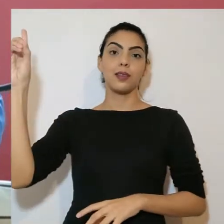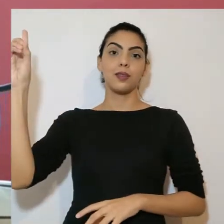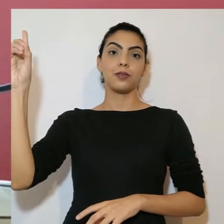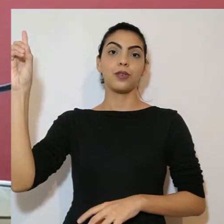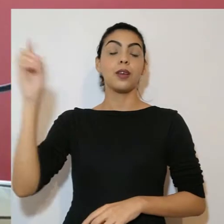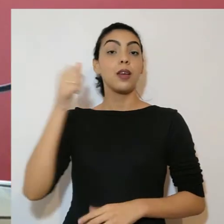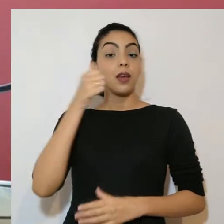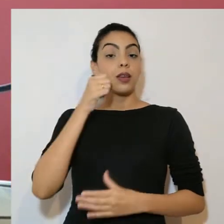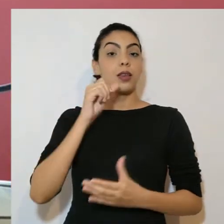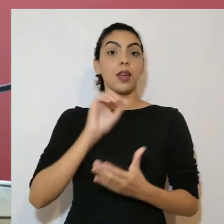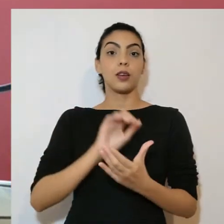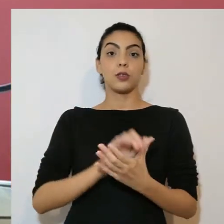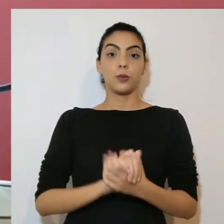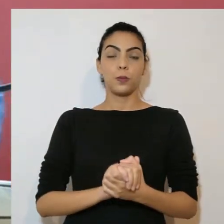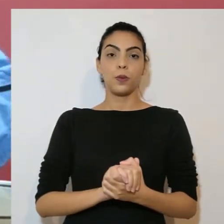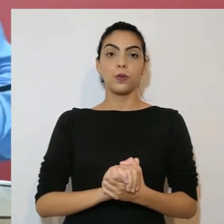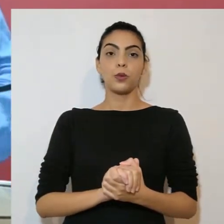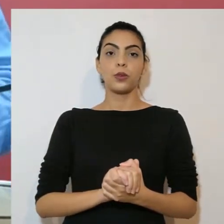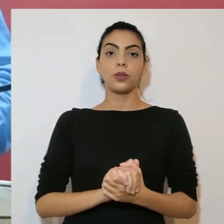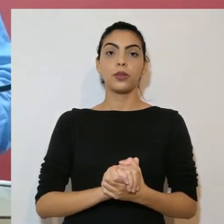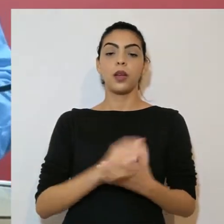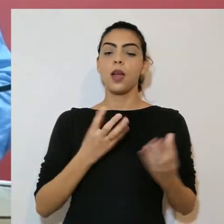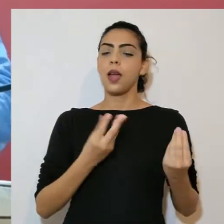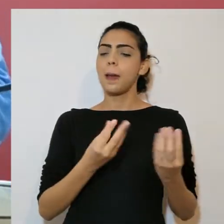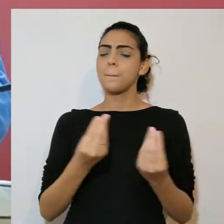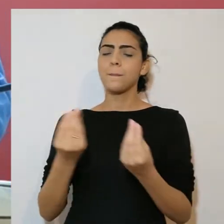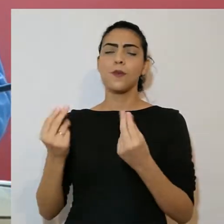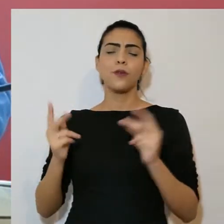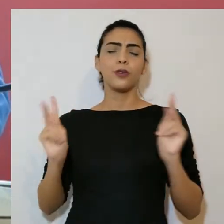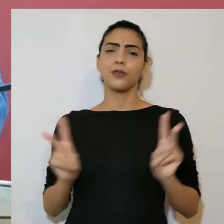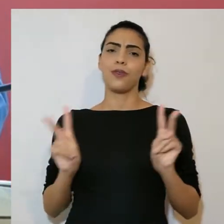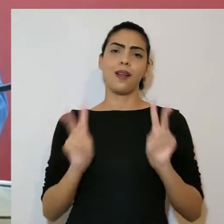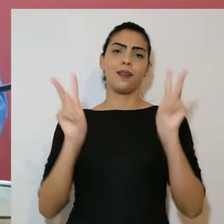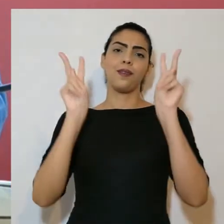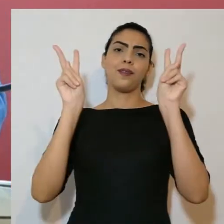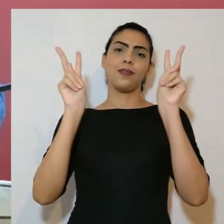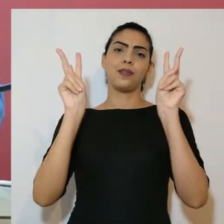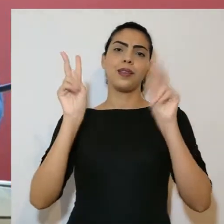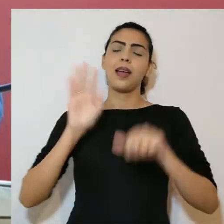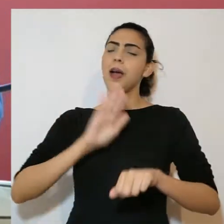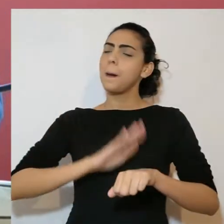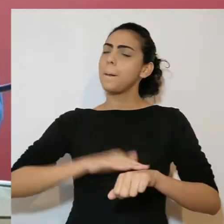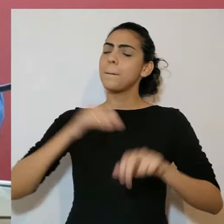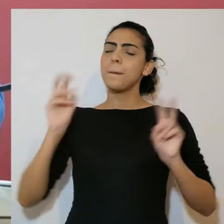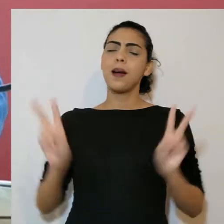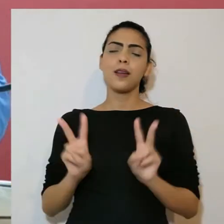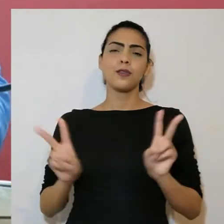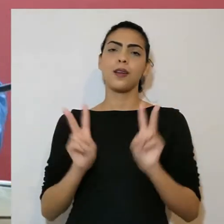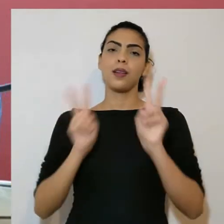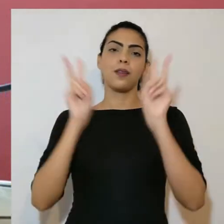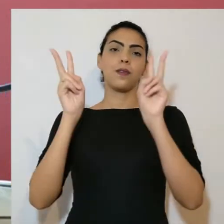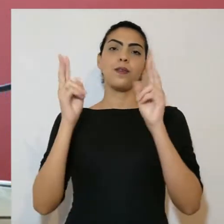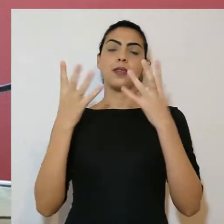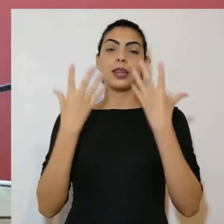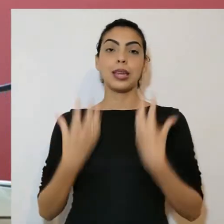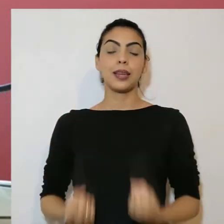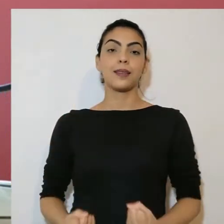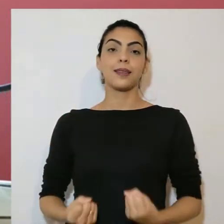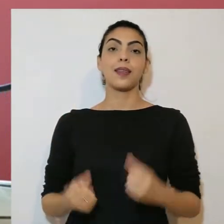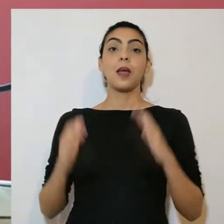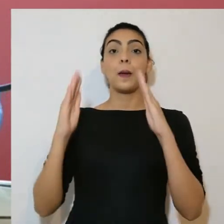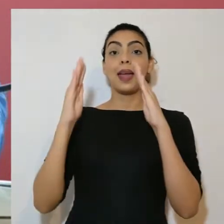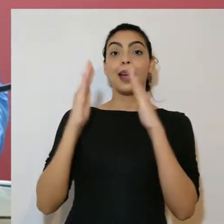Deus, que essa esposa ela é muito valiosa, mais valiosa do